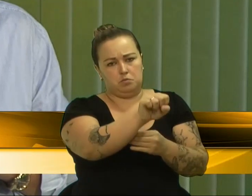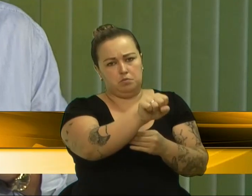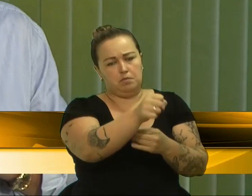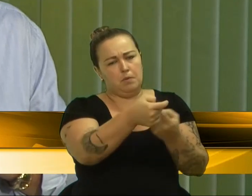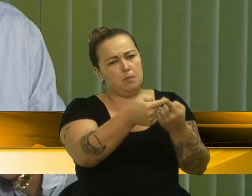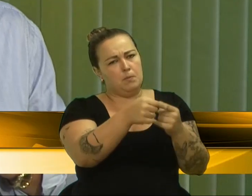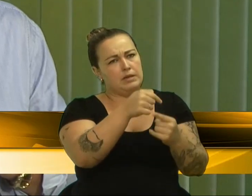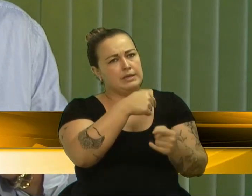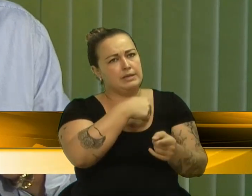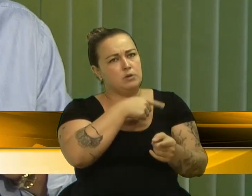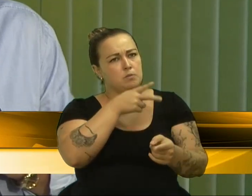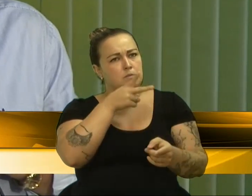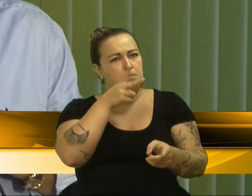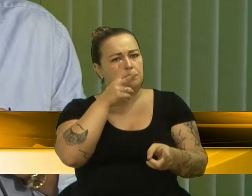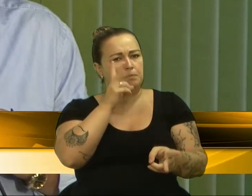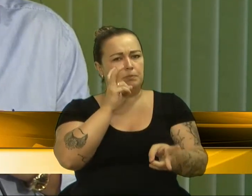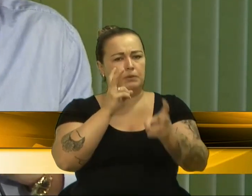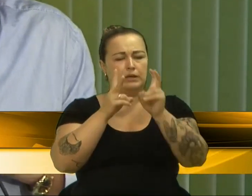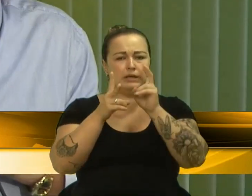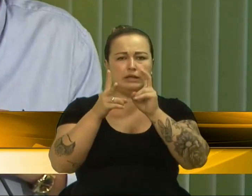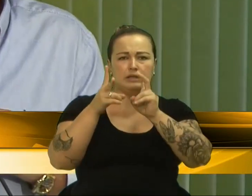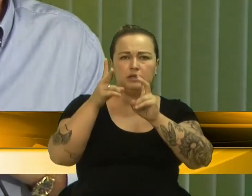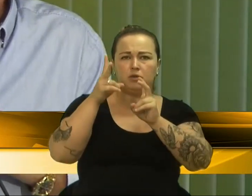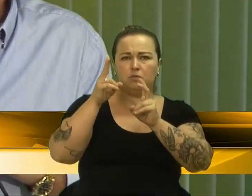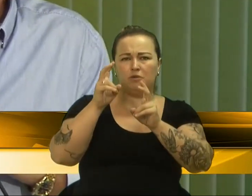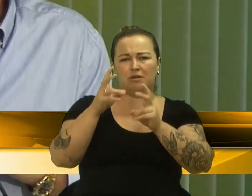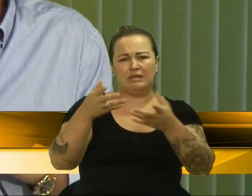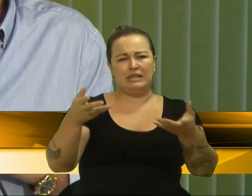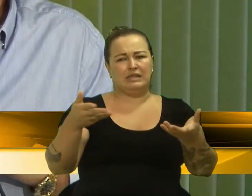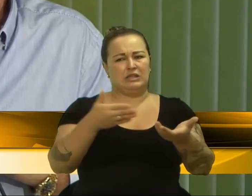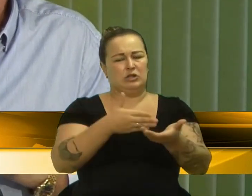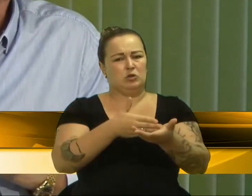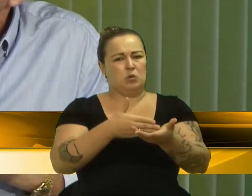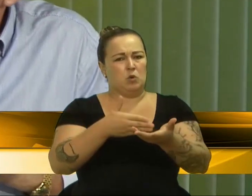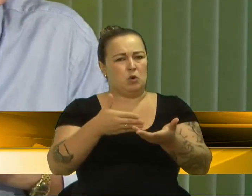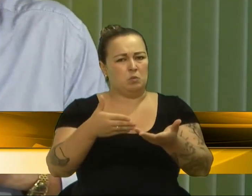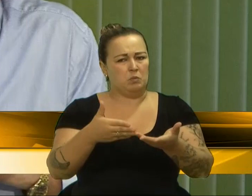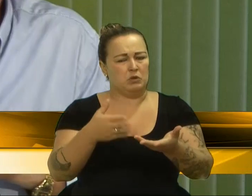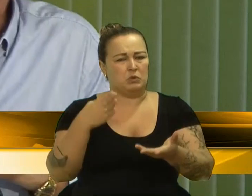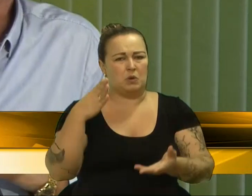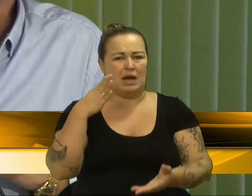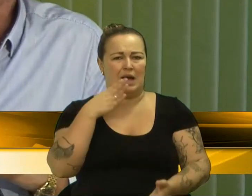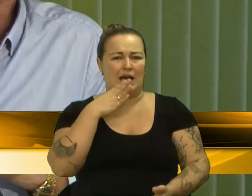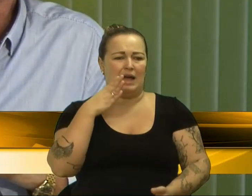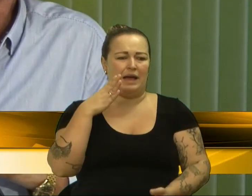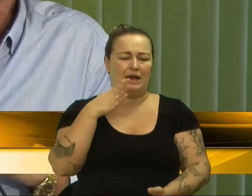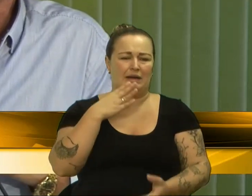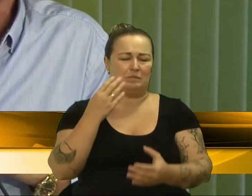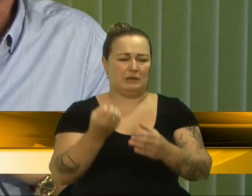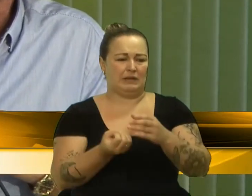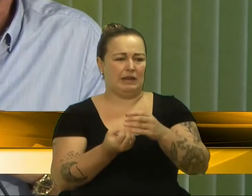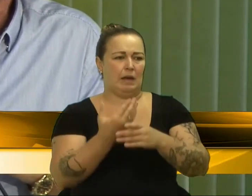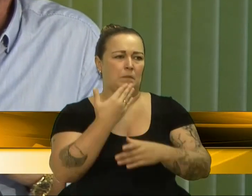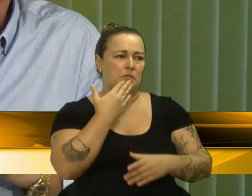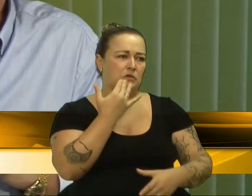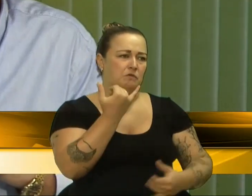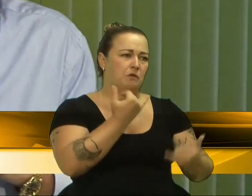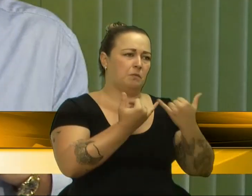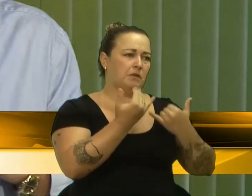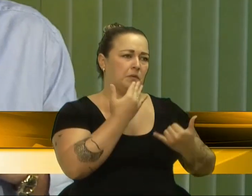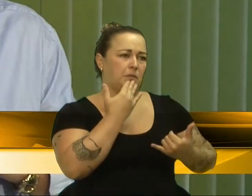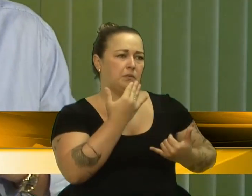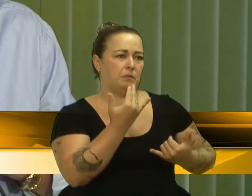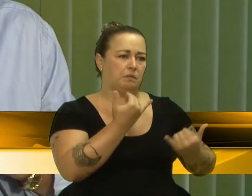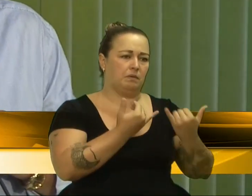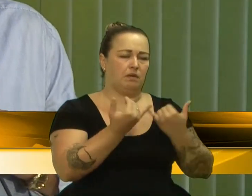assim que começamos cedo, né, para criar, eu acho que um certo, né, desencanto assim